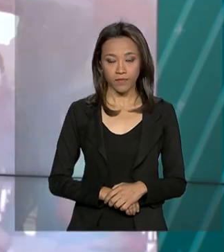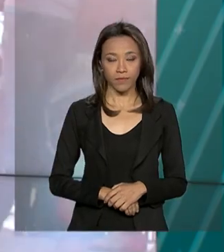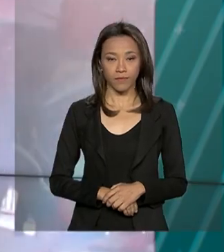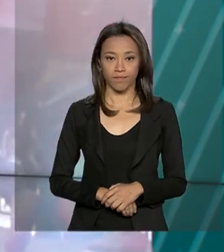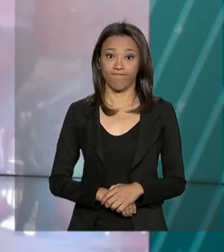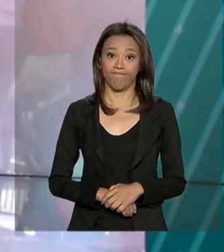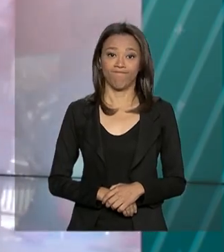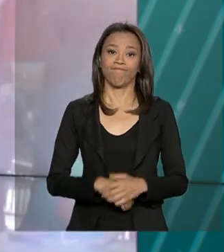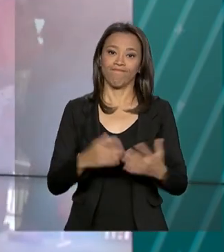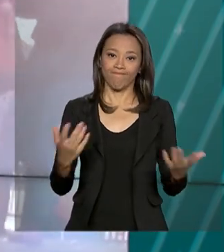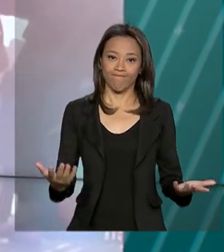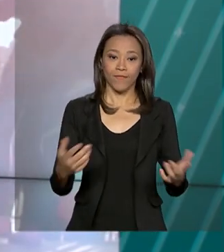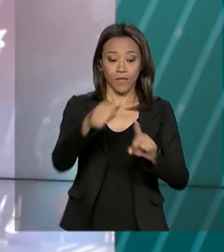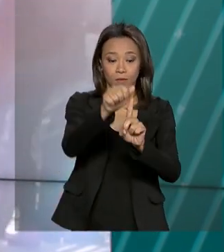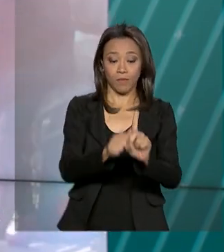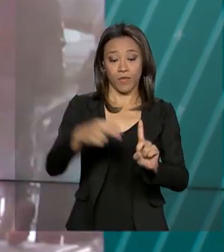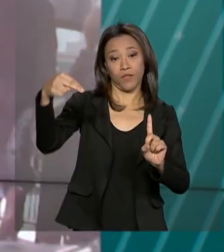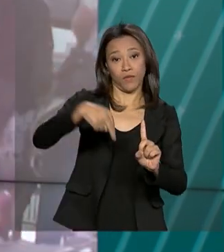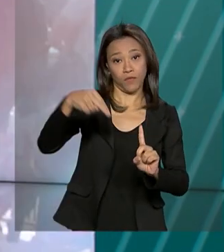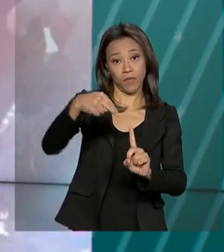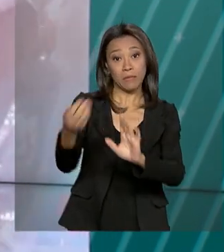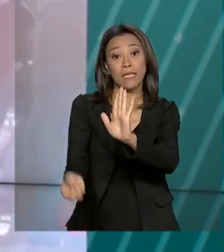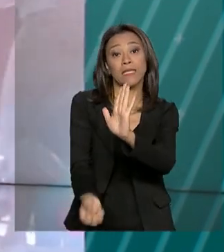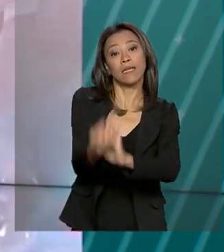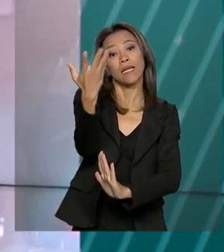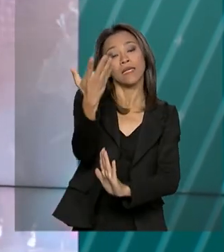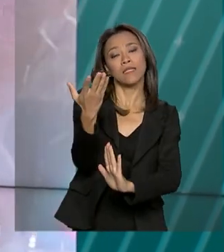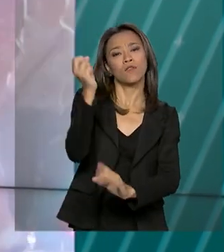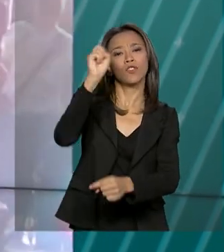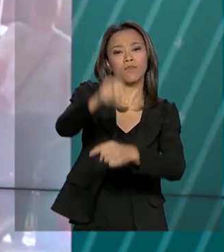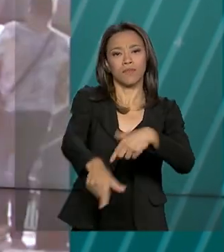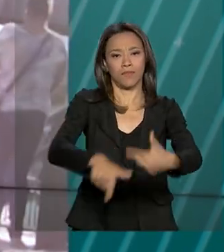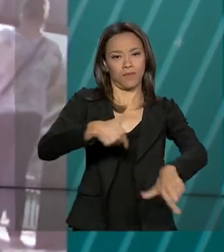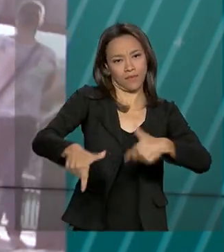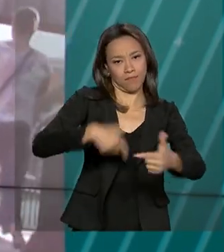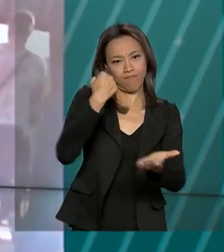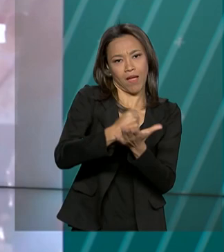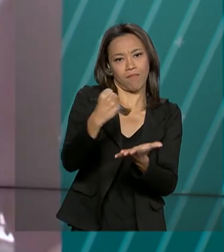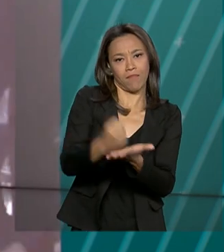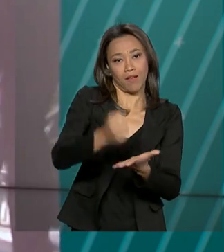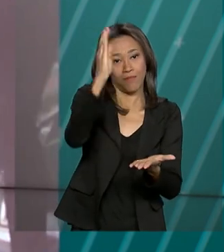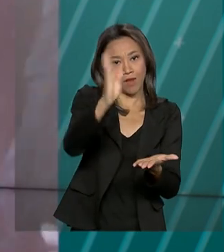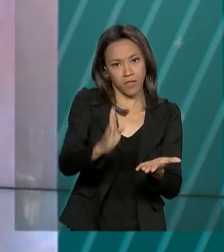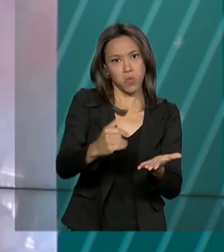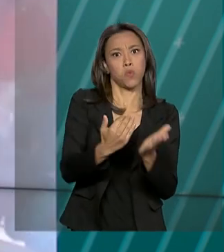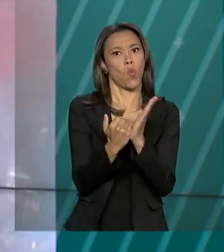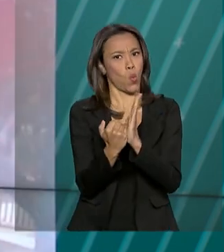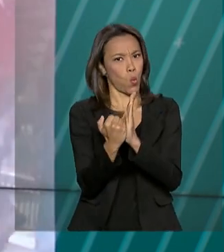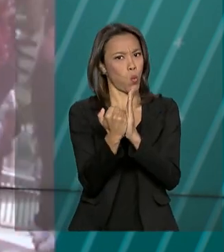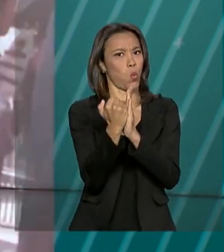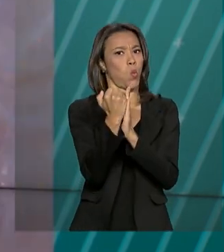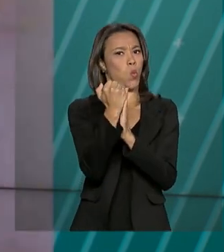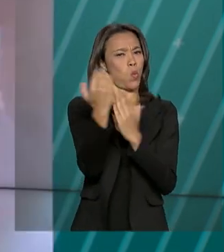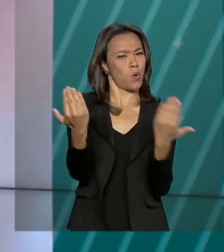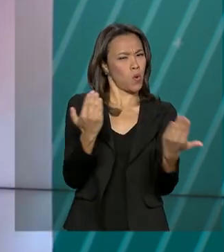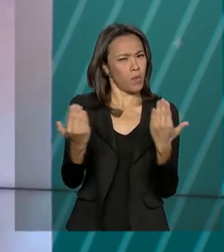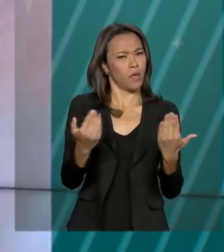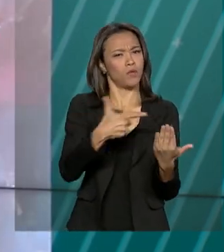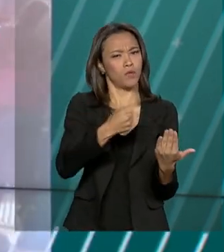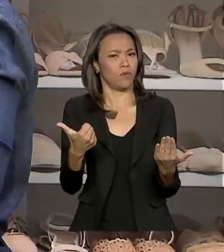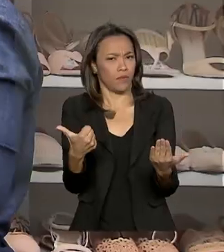e em novembro a criação de empregos formais no país atingiu o maior nível desde 2010